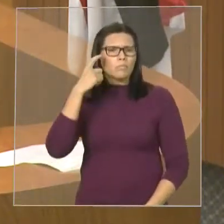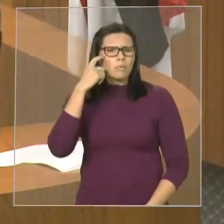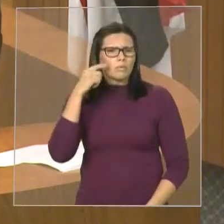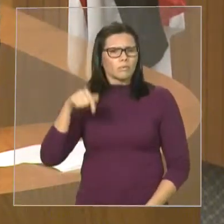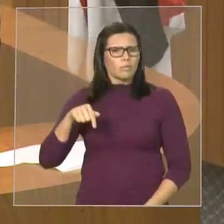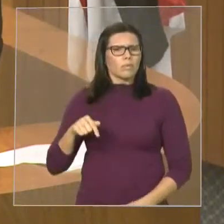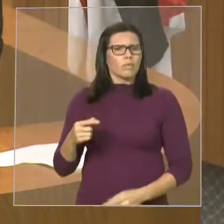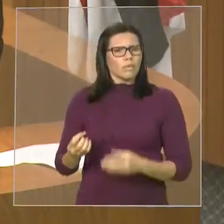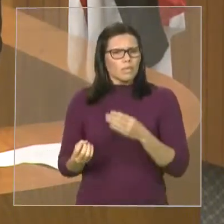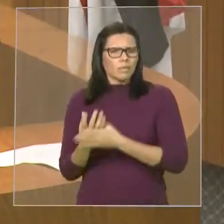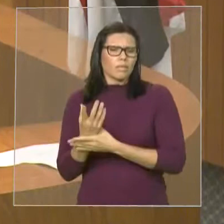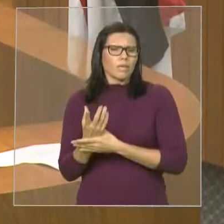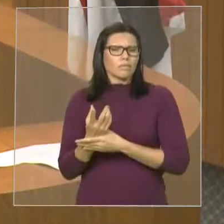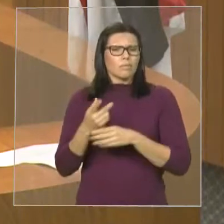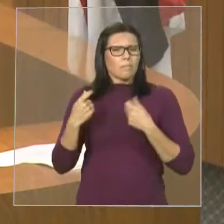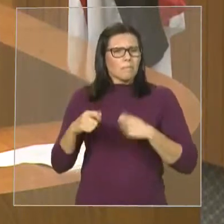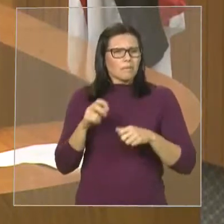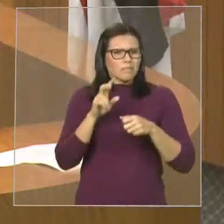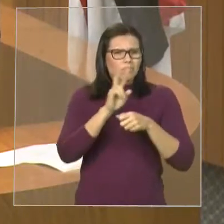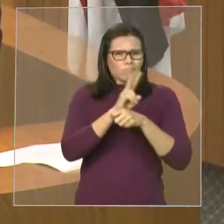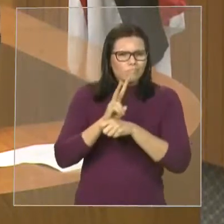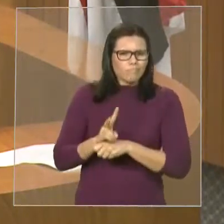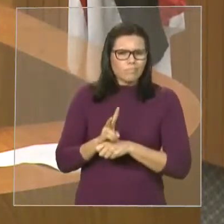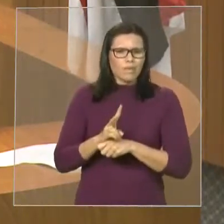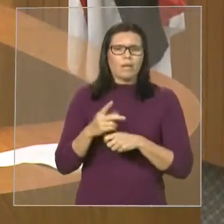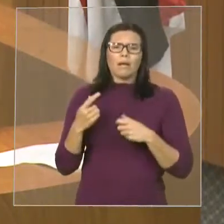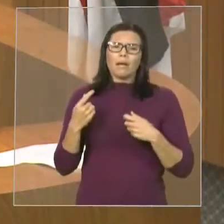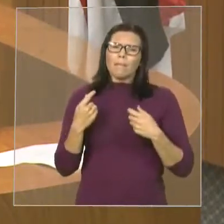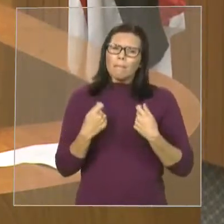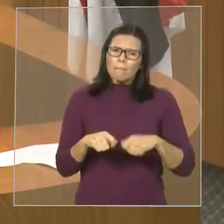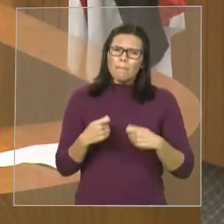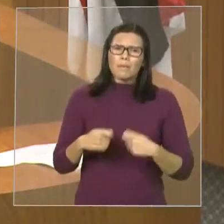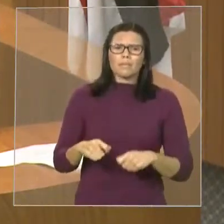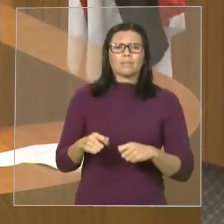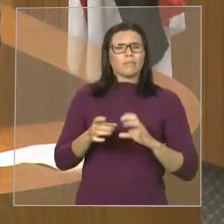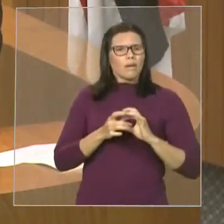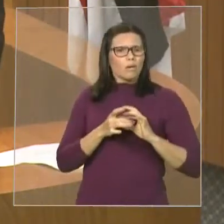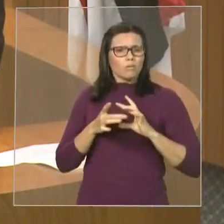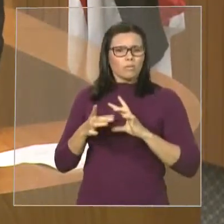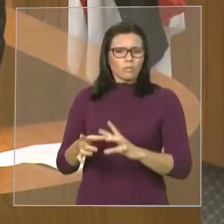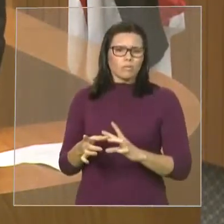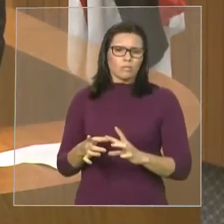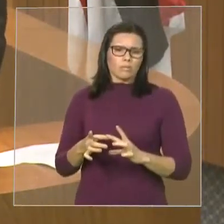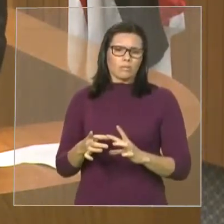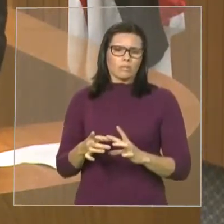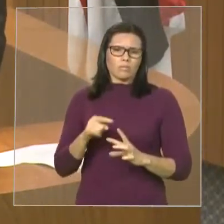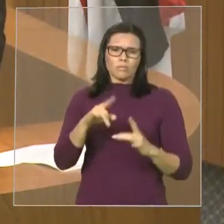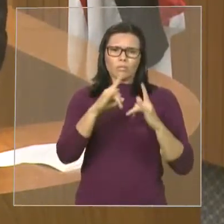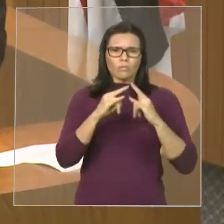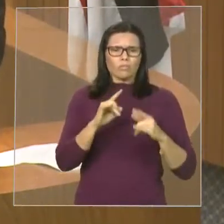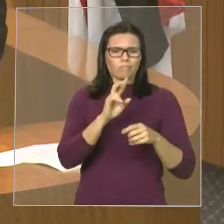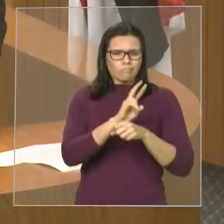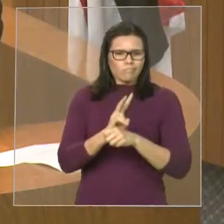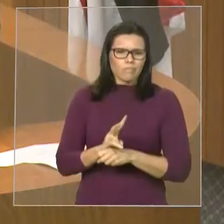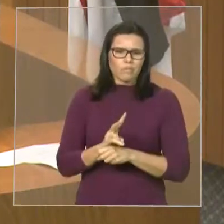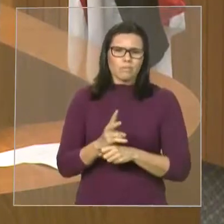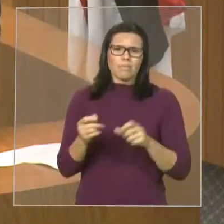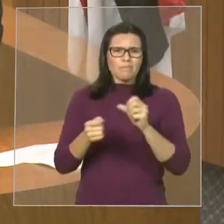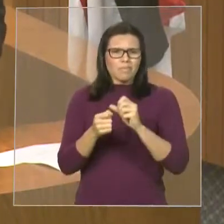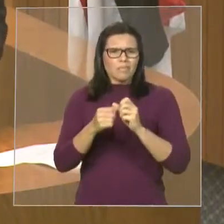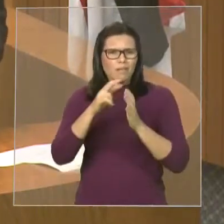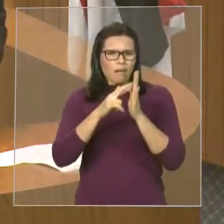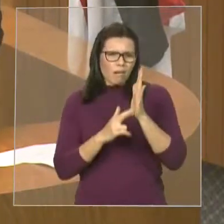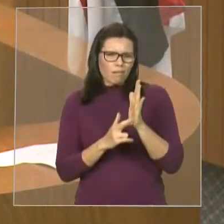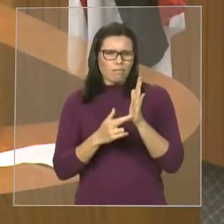ele terá que ter a autorização do órgão fiscalizado para poder fazer relatório e parecer.